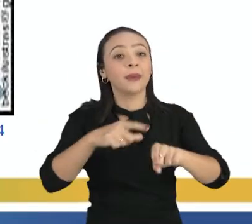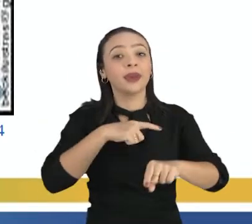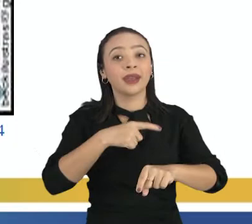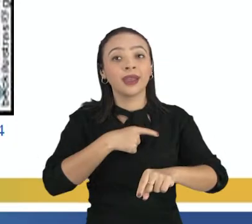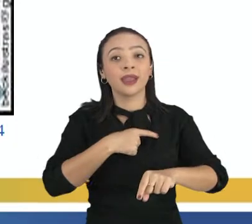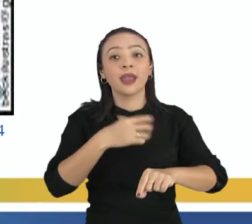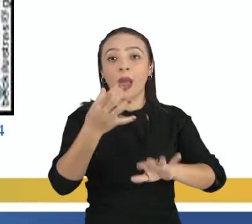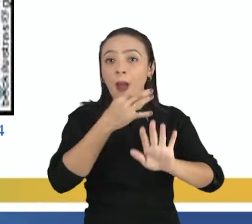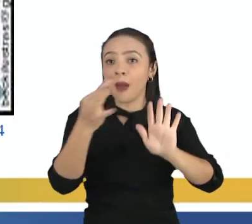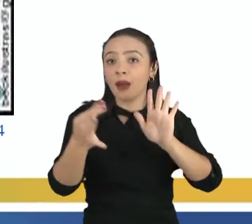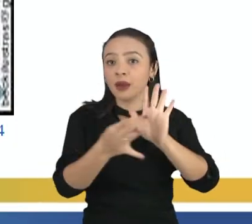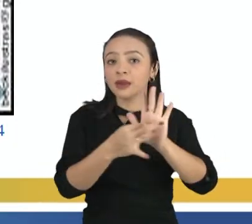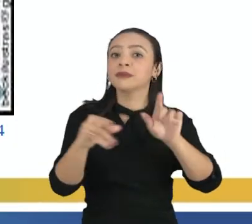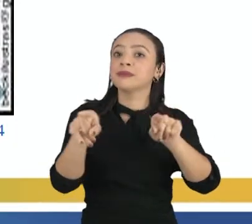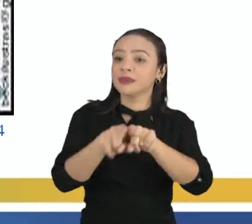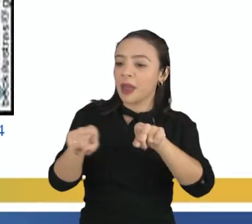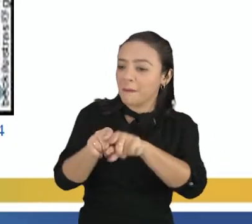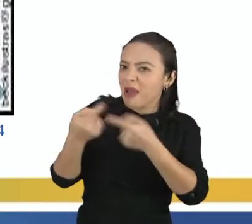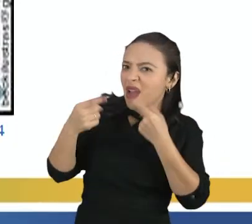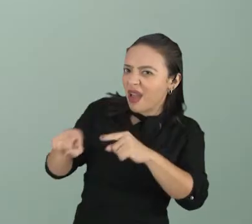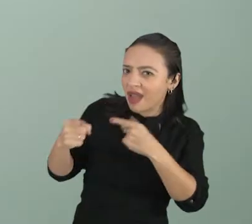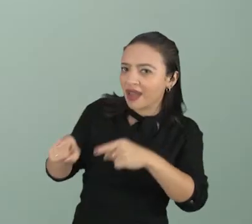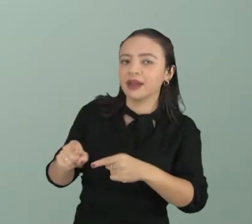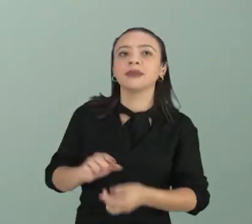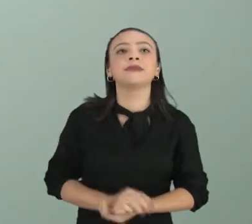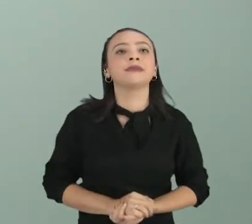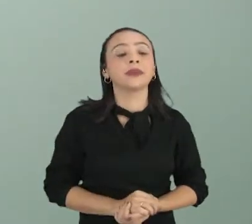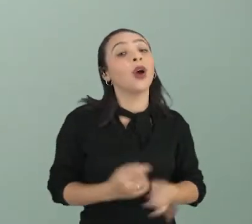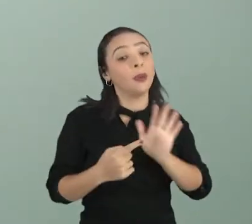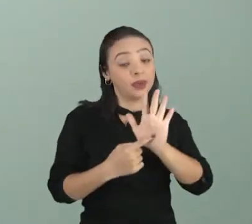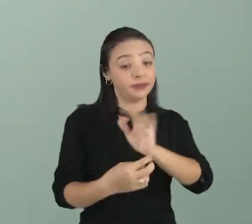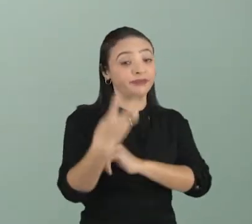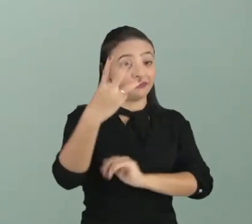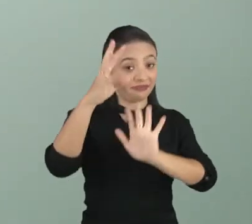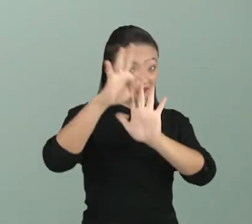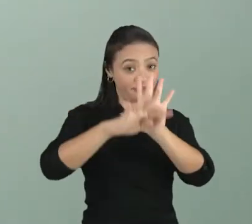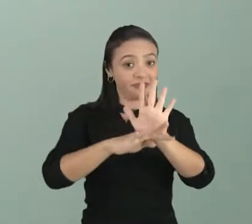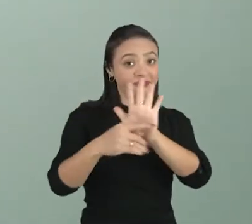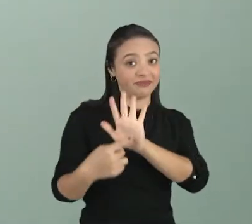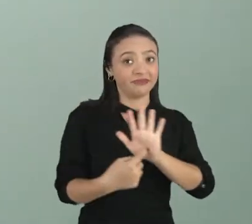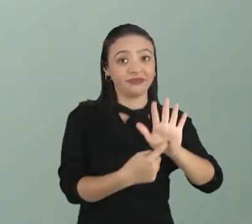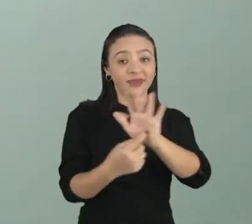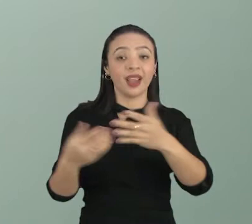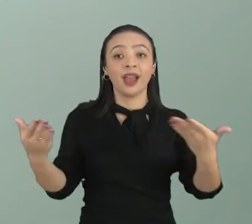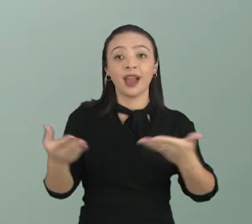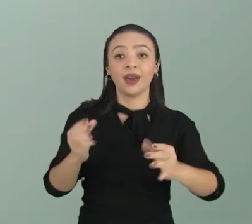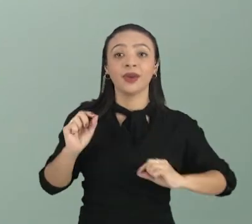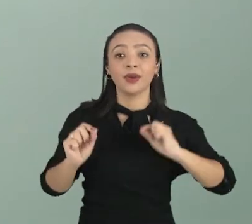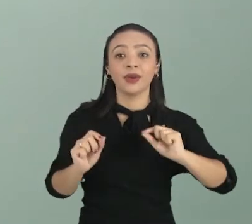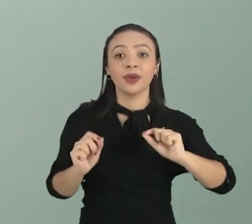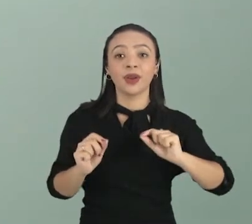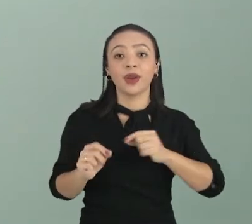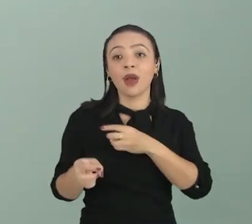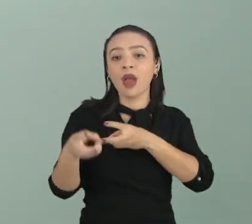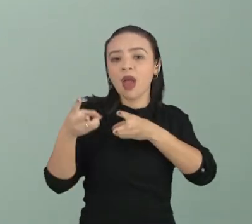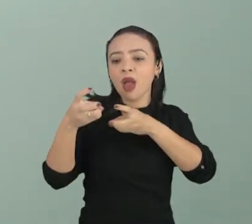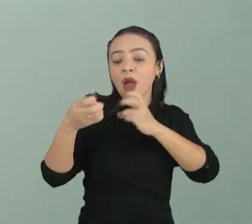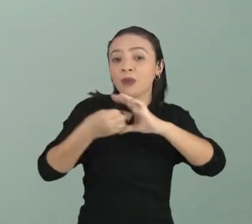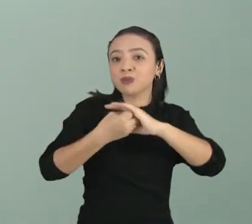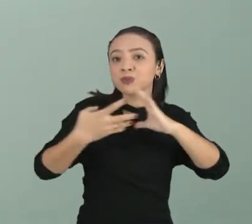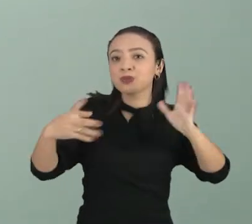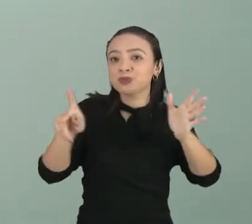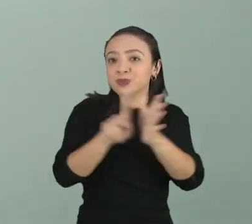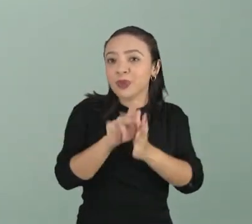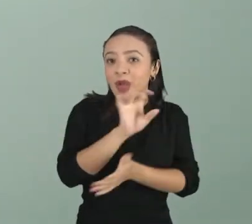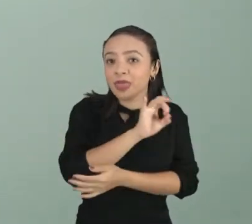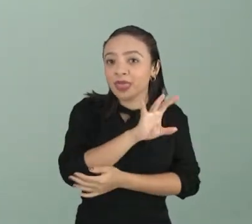também. Nós, a princípio, agora mostrei esses 3 textos para vocês e agora nós vamos reconhecer as características